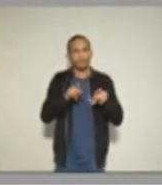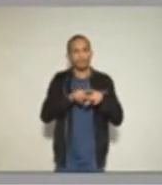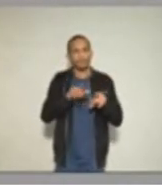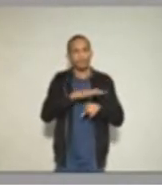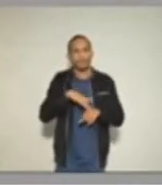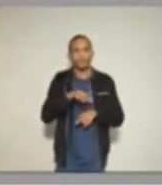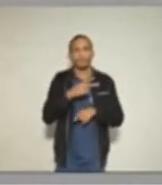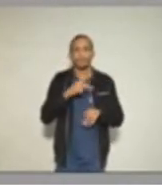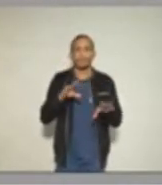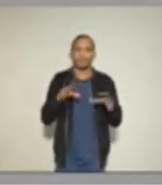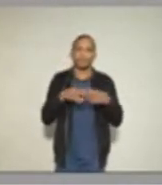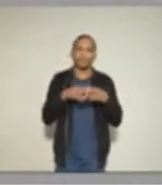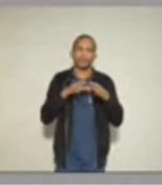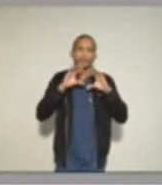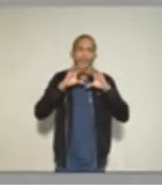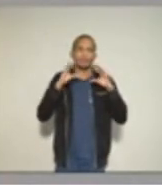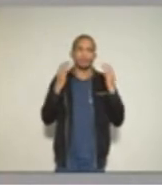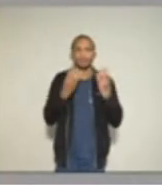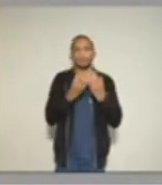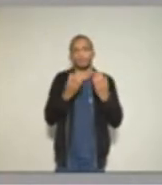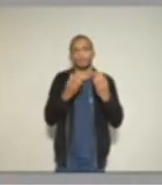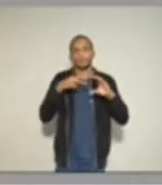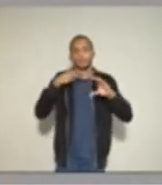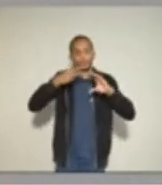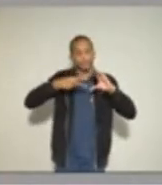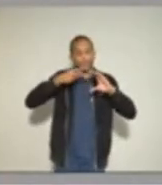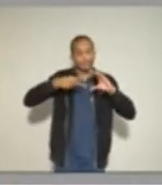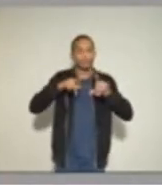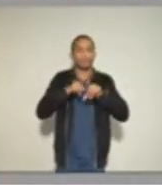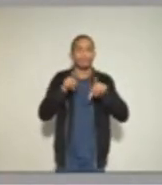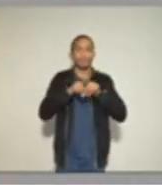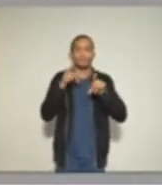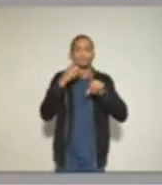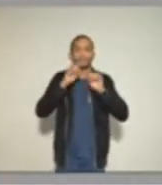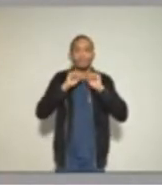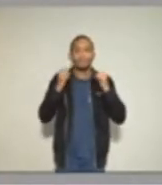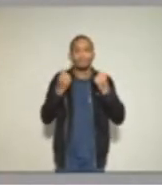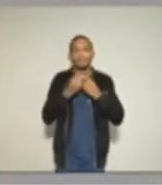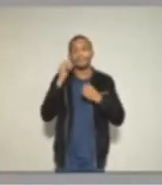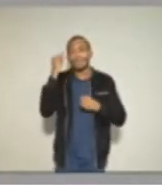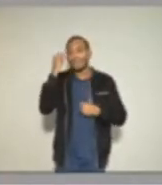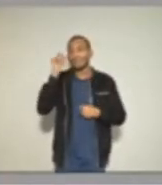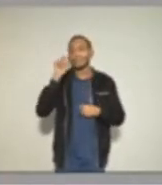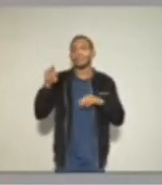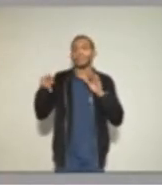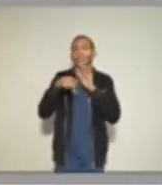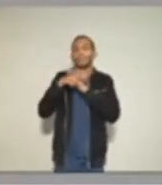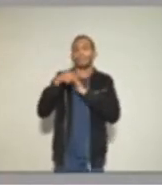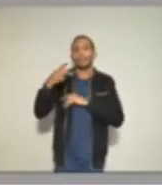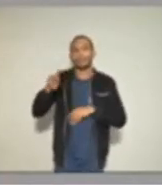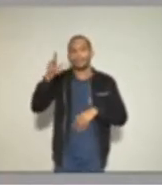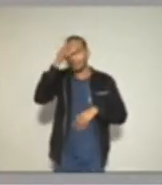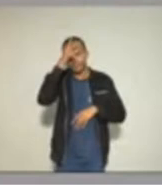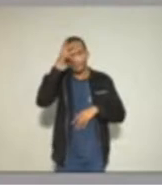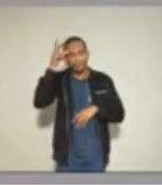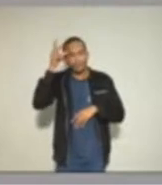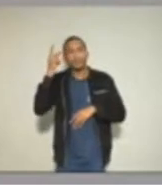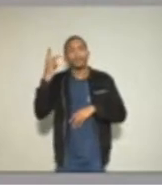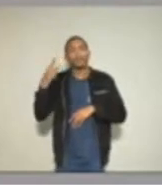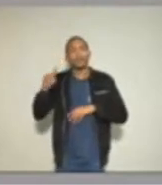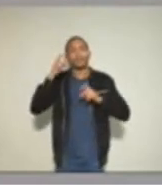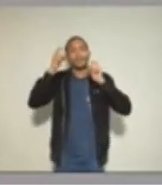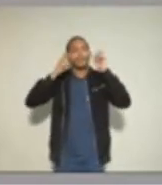nossa Câmara Municipal. A ideia desse seminário é do nosso prefeito Ricardo Nunes, extremamente